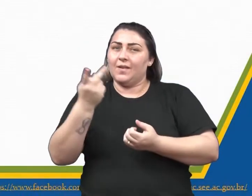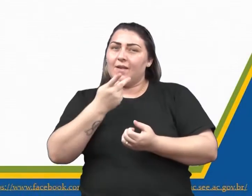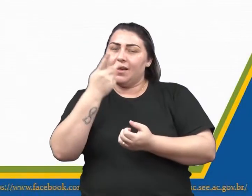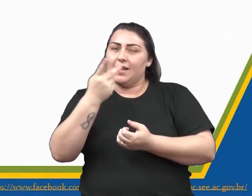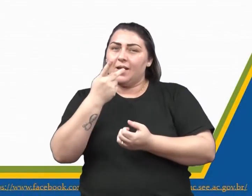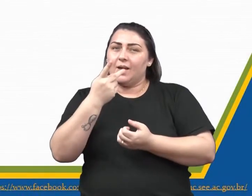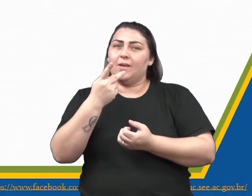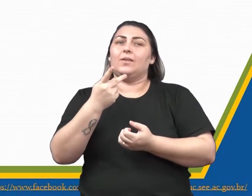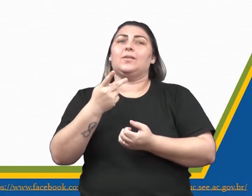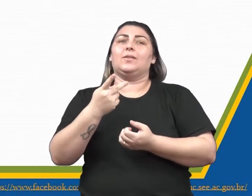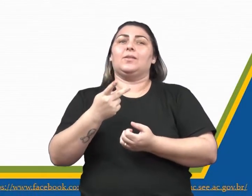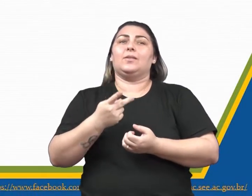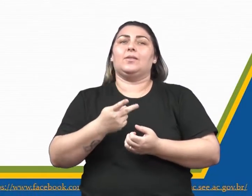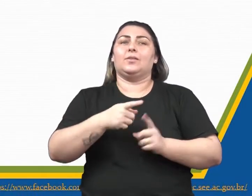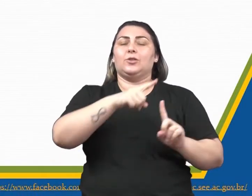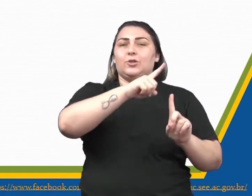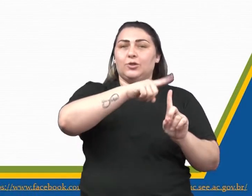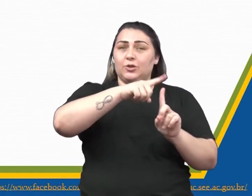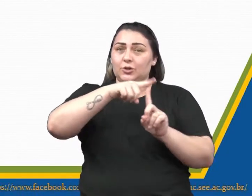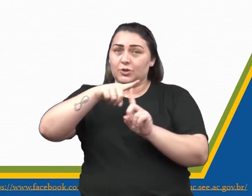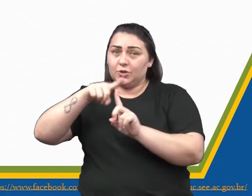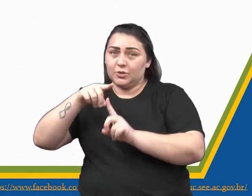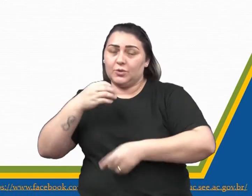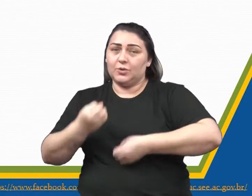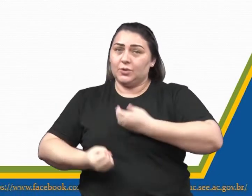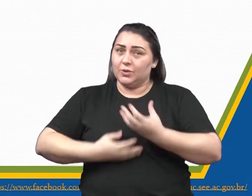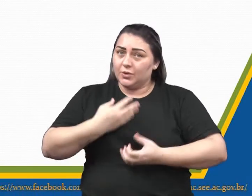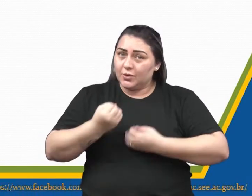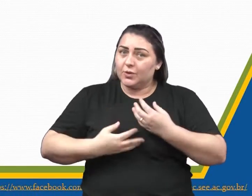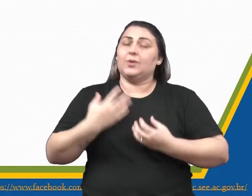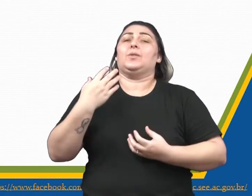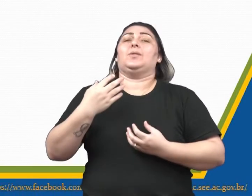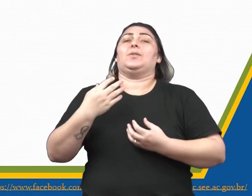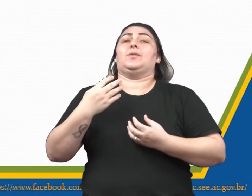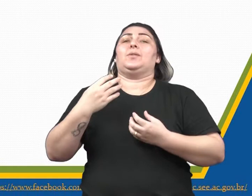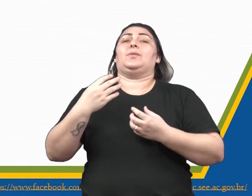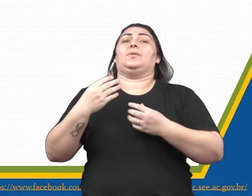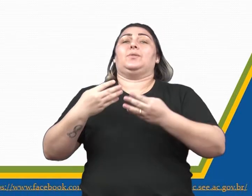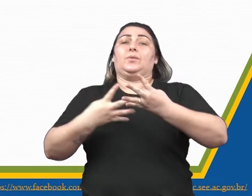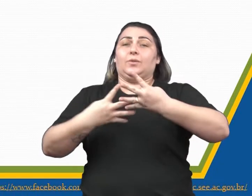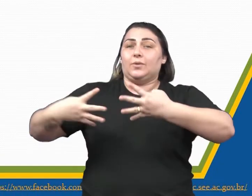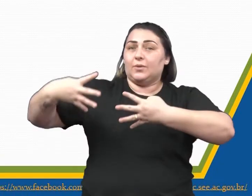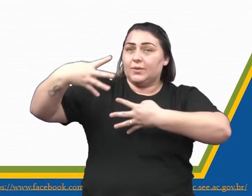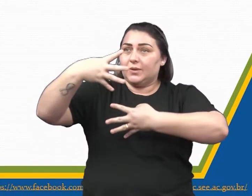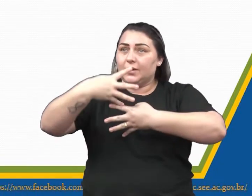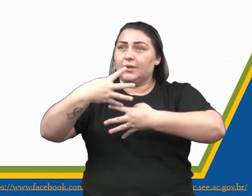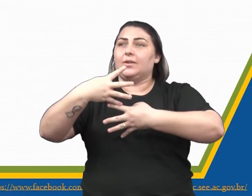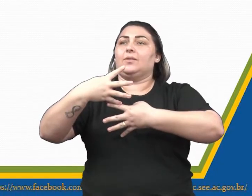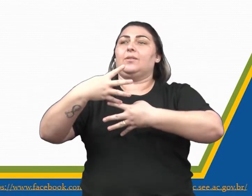poemas, como soneto, haikai, poema concreto e cyberpoema.